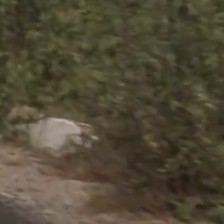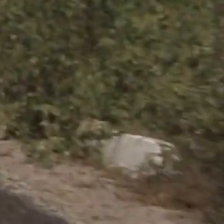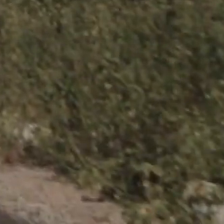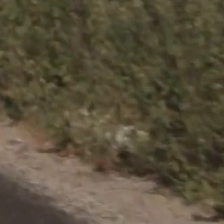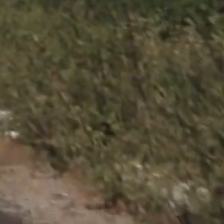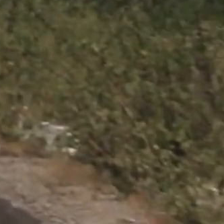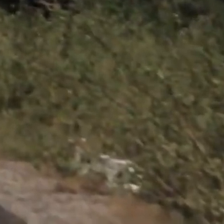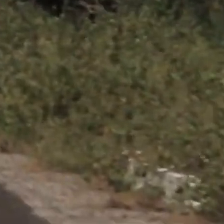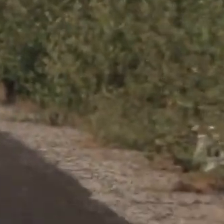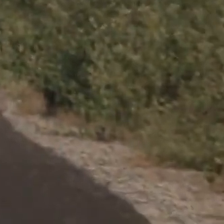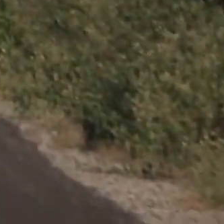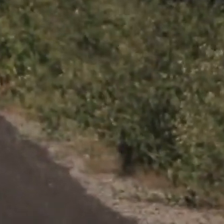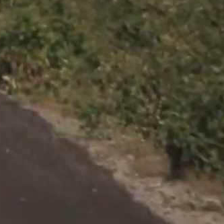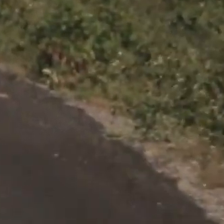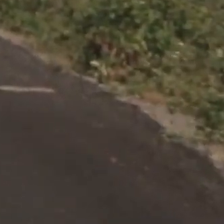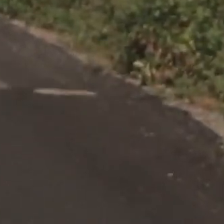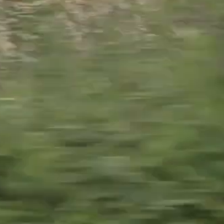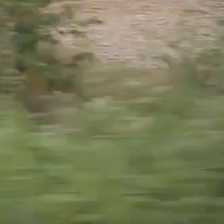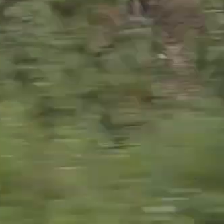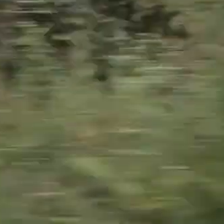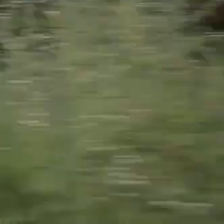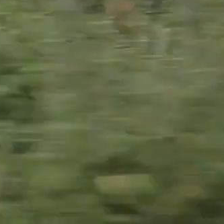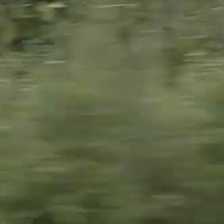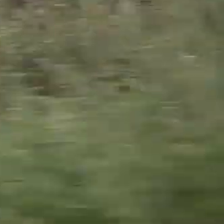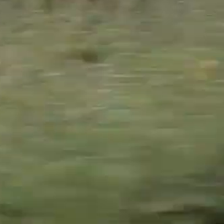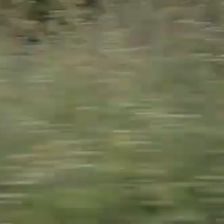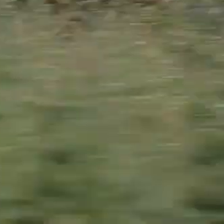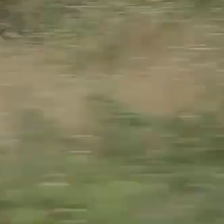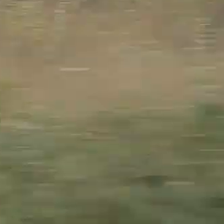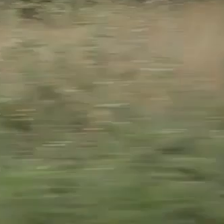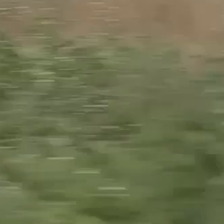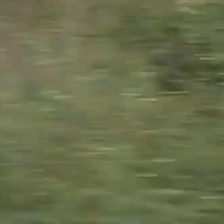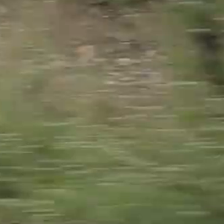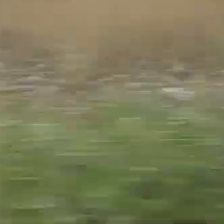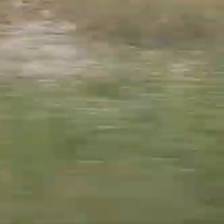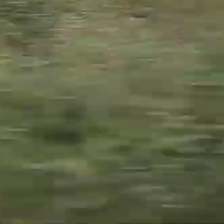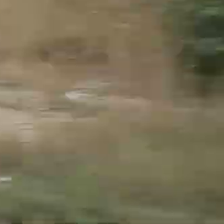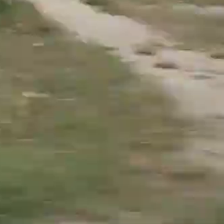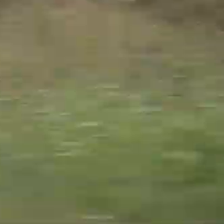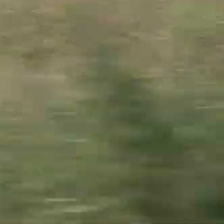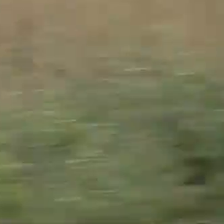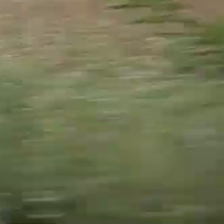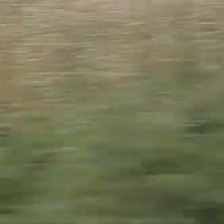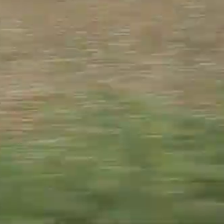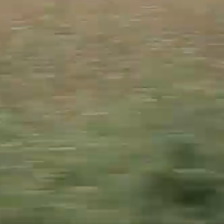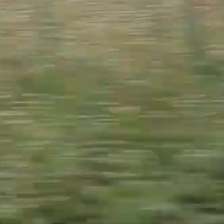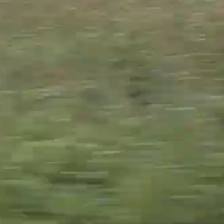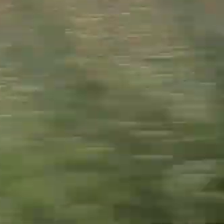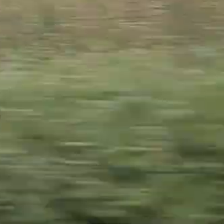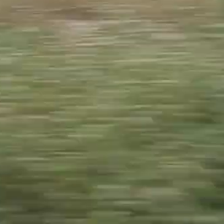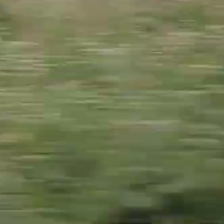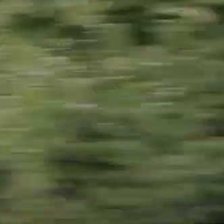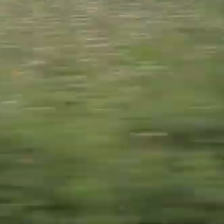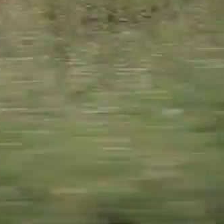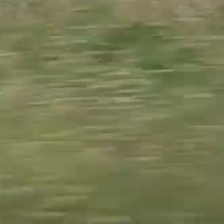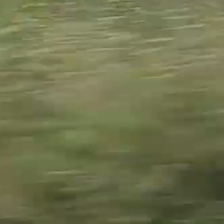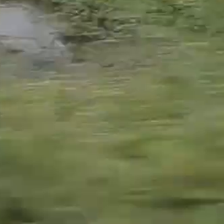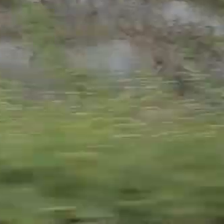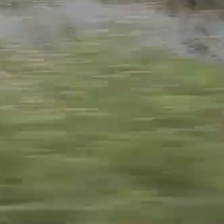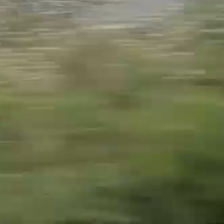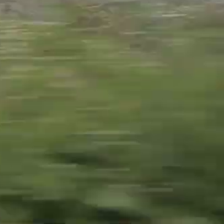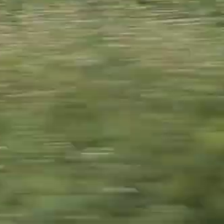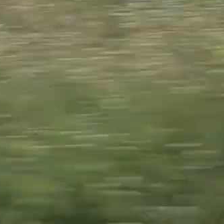e Ayuabá à frente. Ladeando a estrada, a vegetação da Caatinga está verde. O céu está encoberto de